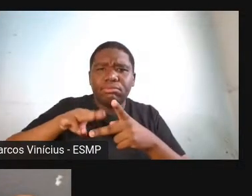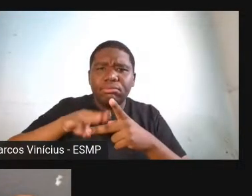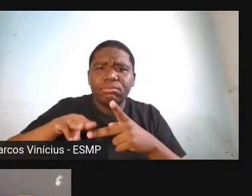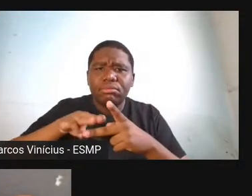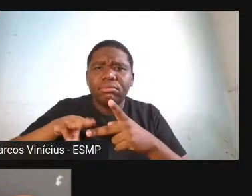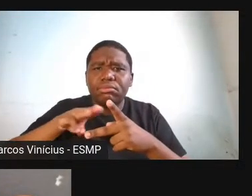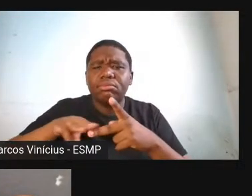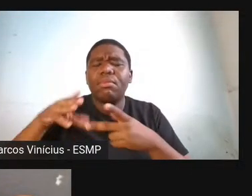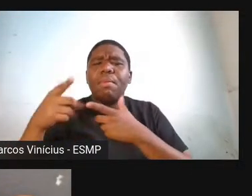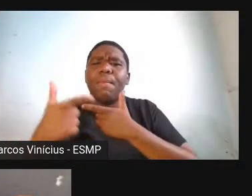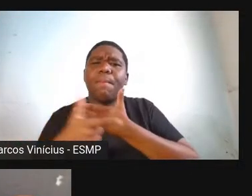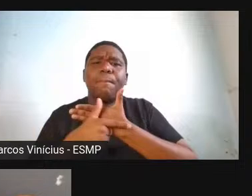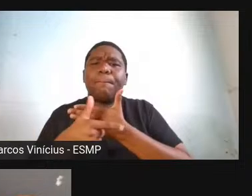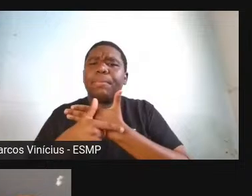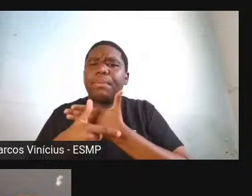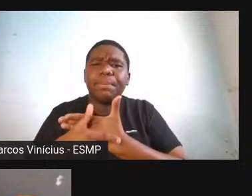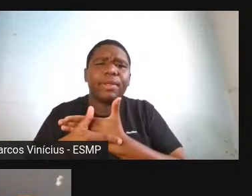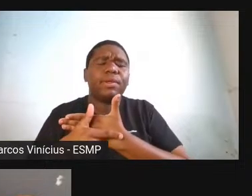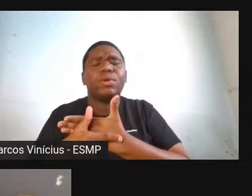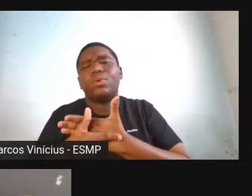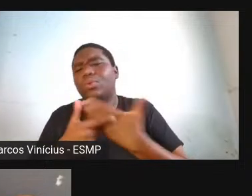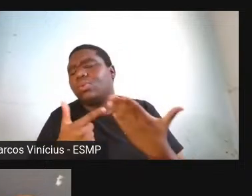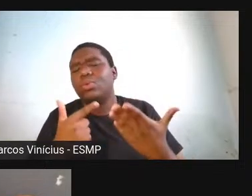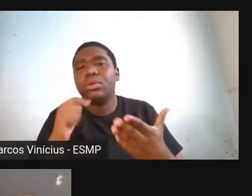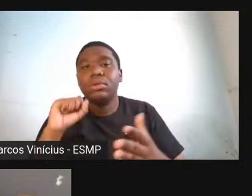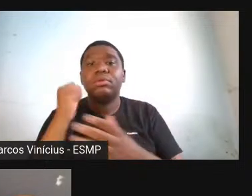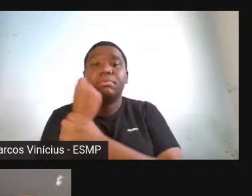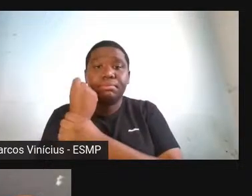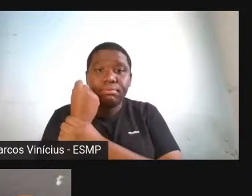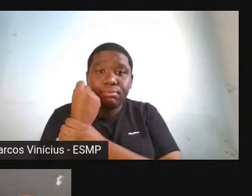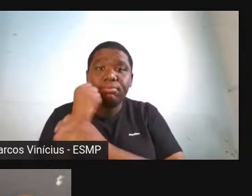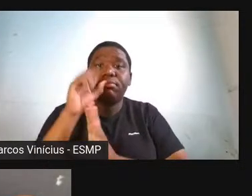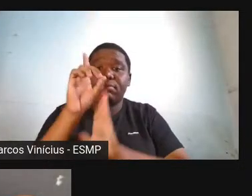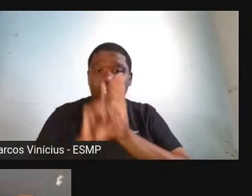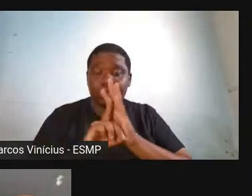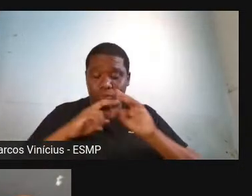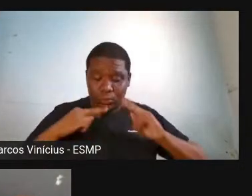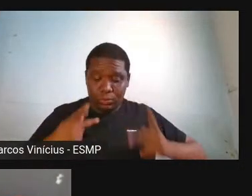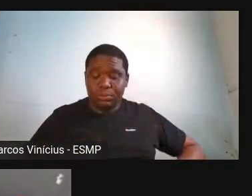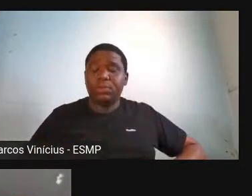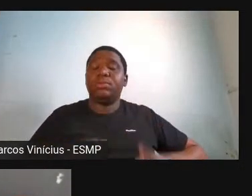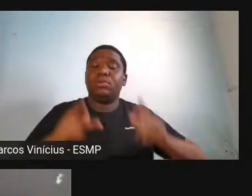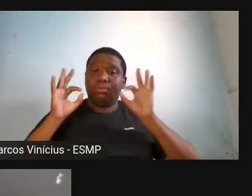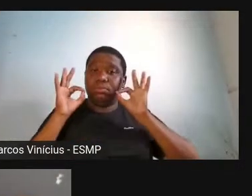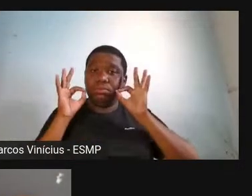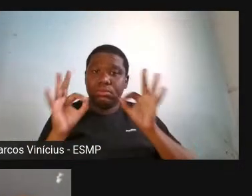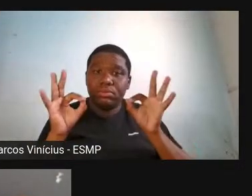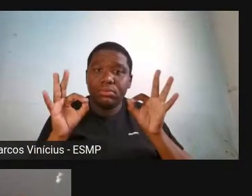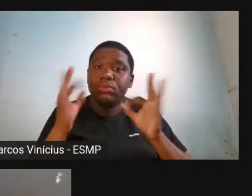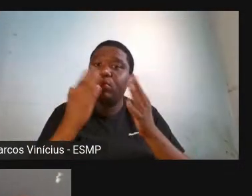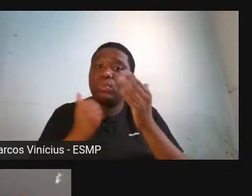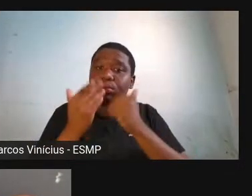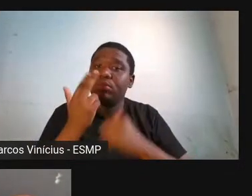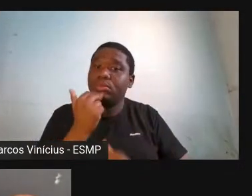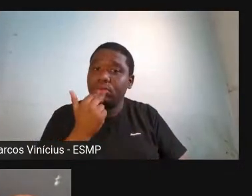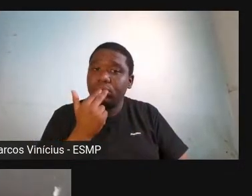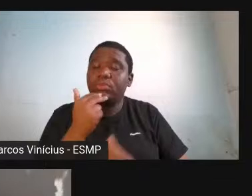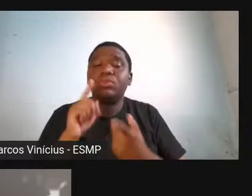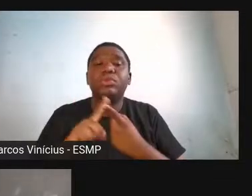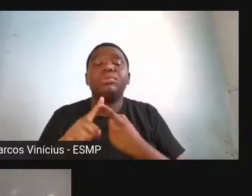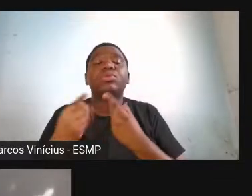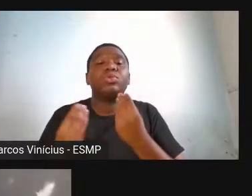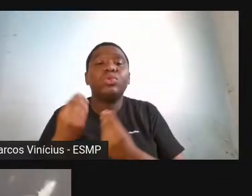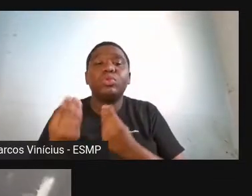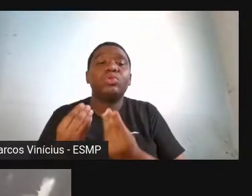do Ministério Público, na garantia do direito humano à alimentação e nutrição adequadas, e como o núcleo, o Josué de Castro, o